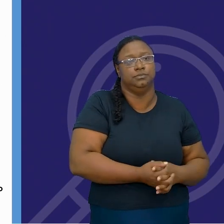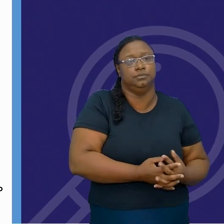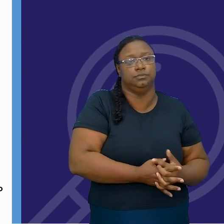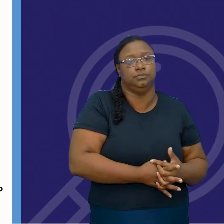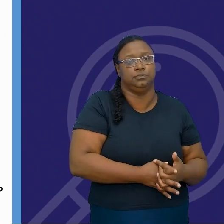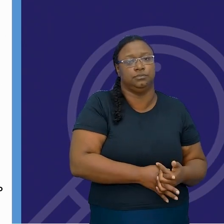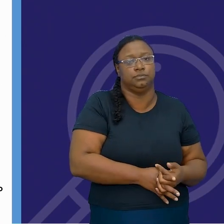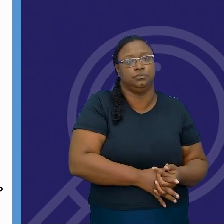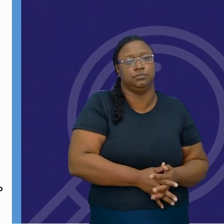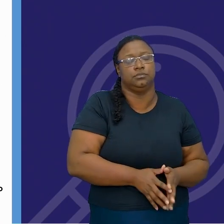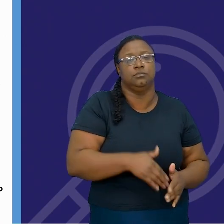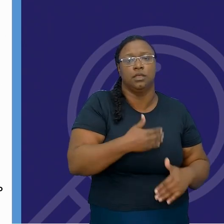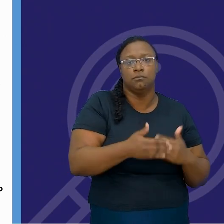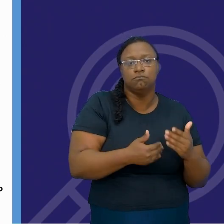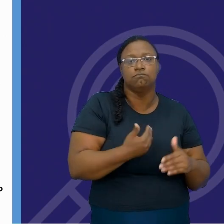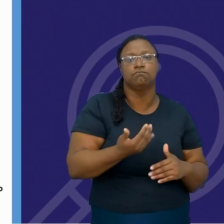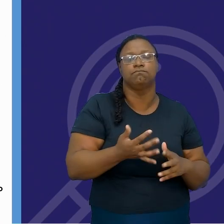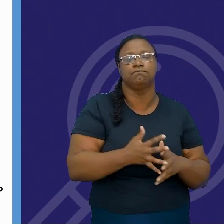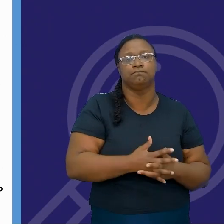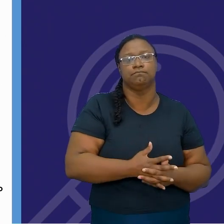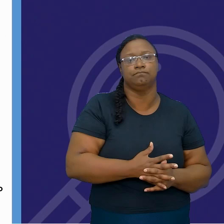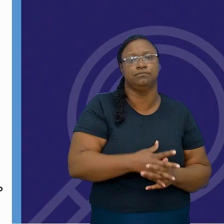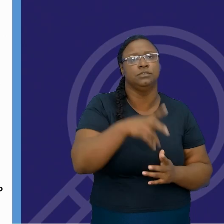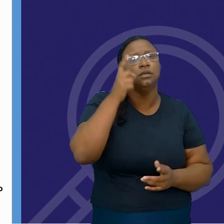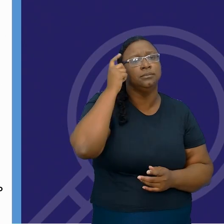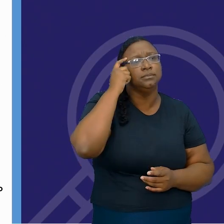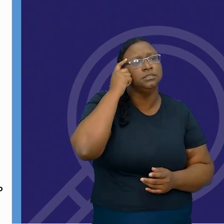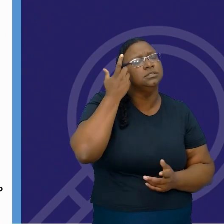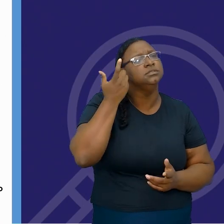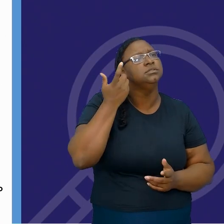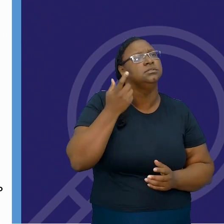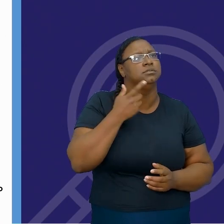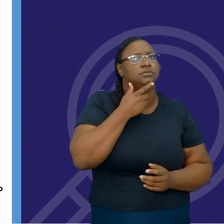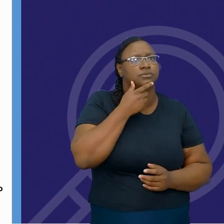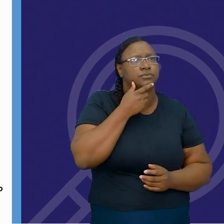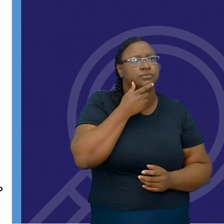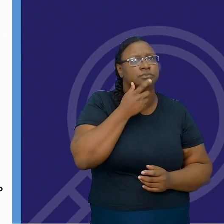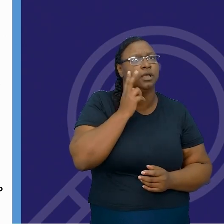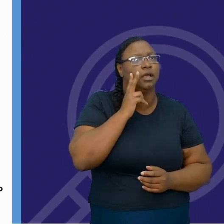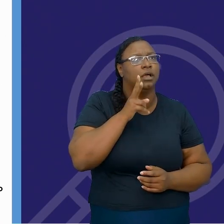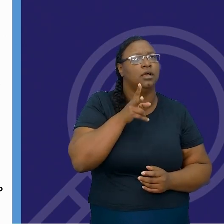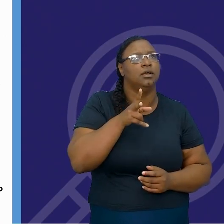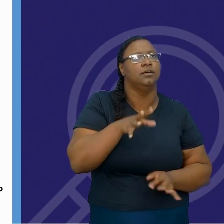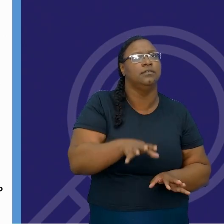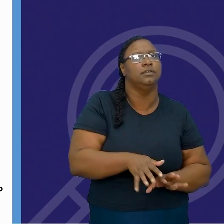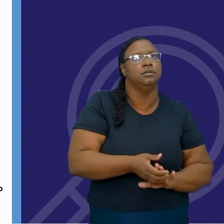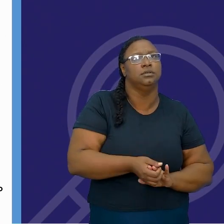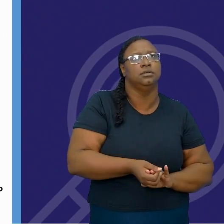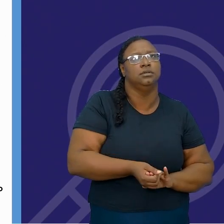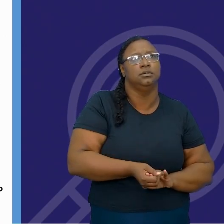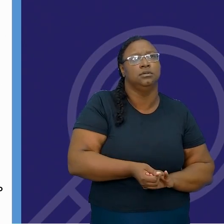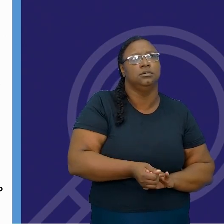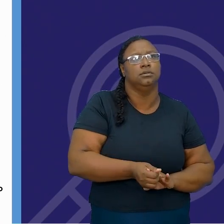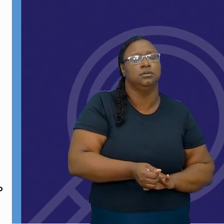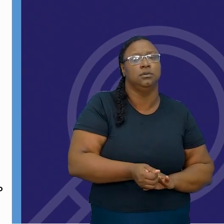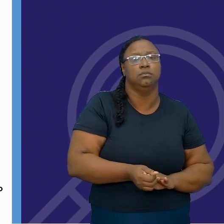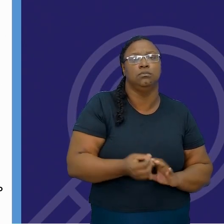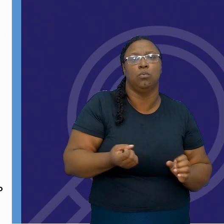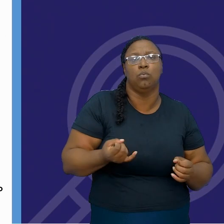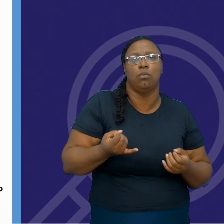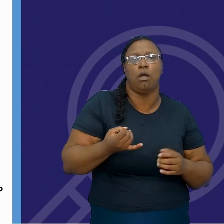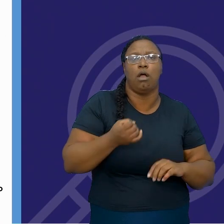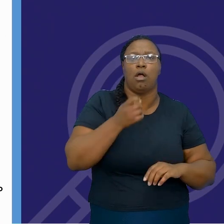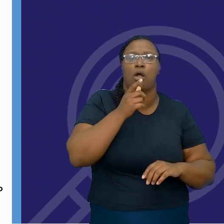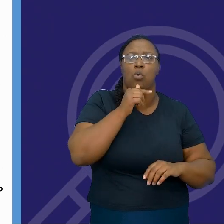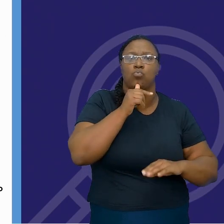A partir dela, né, pensar assim, né, ver, né, é, qual hidrelétrica,